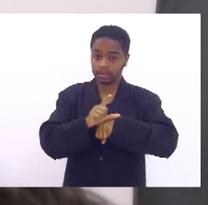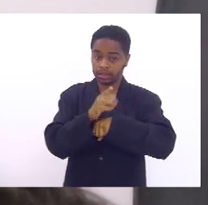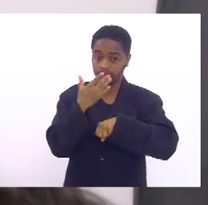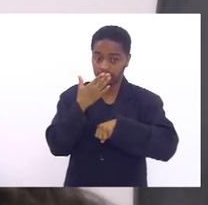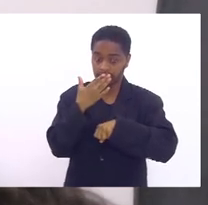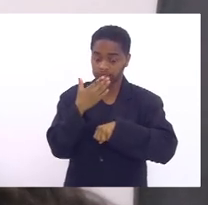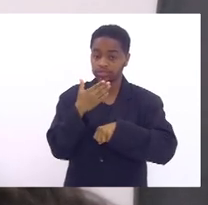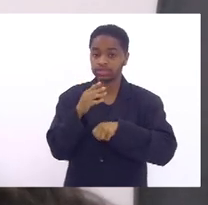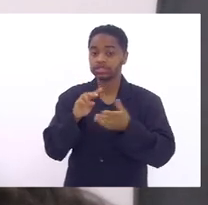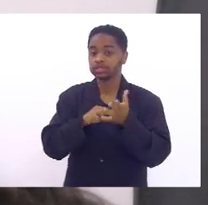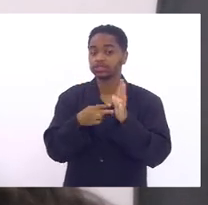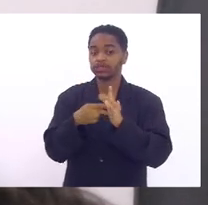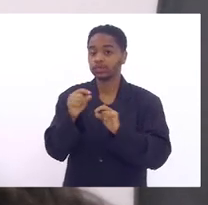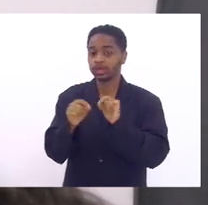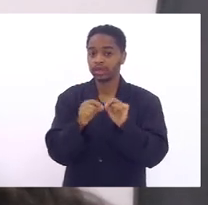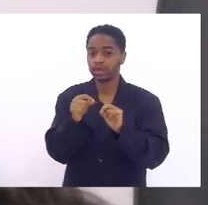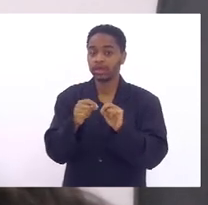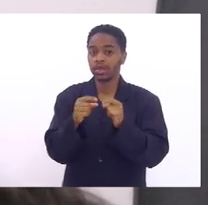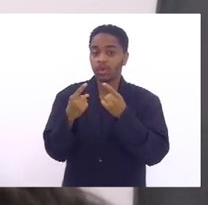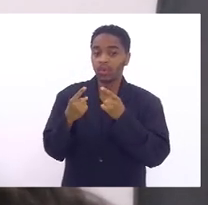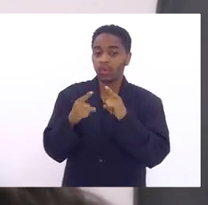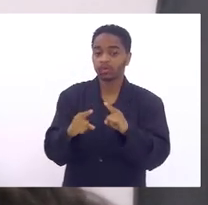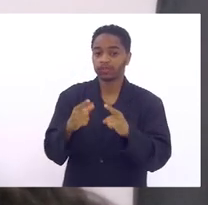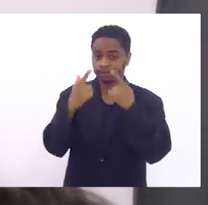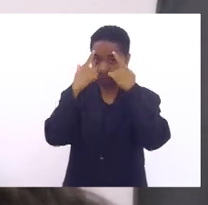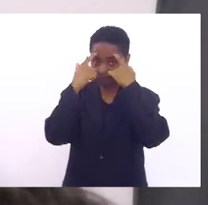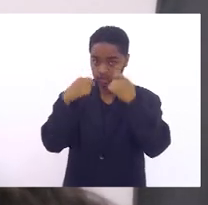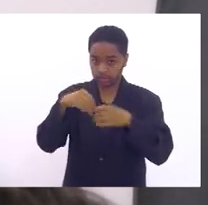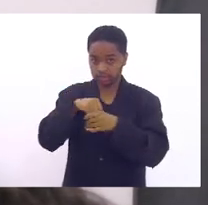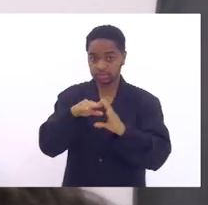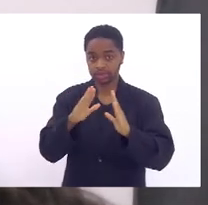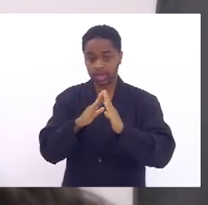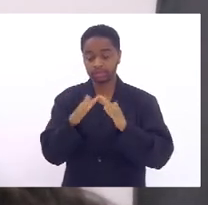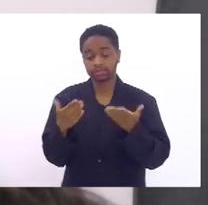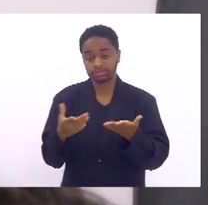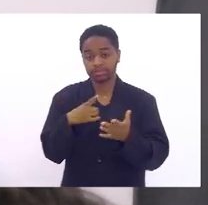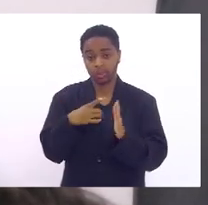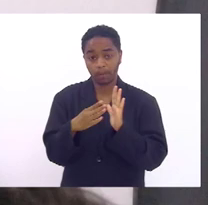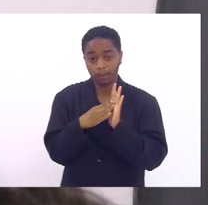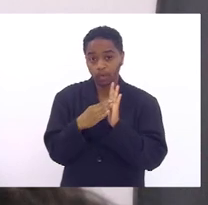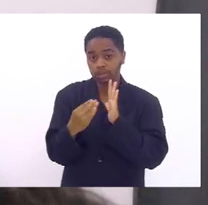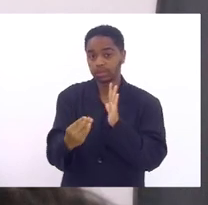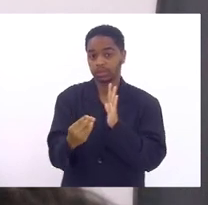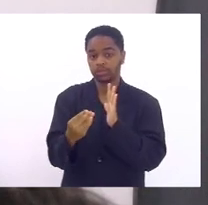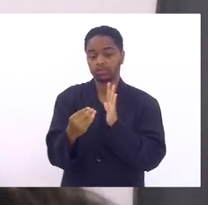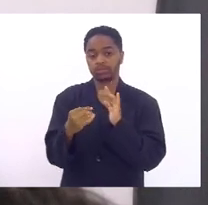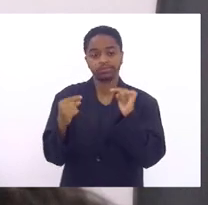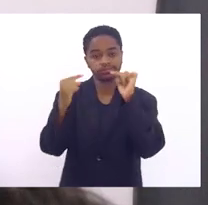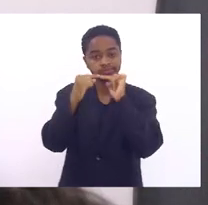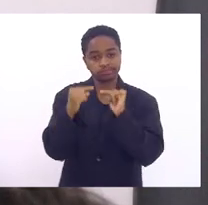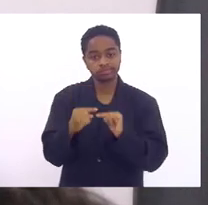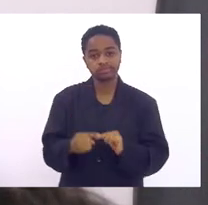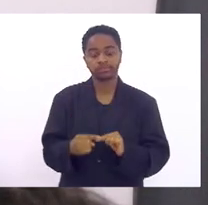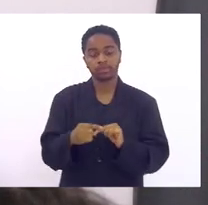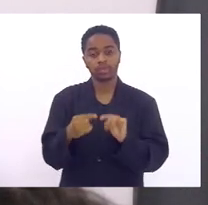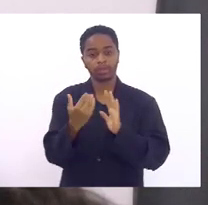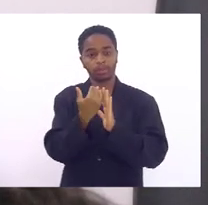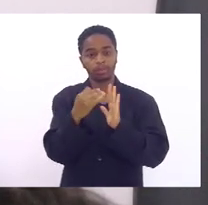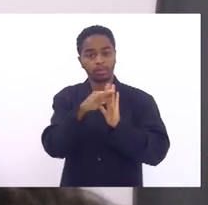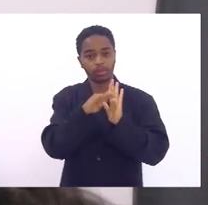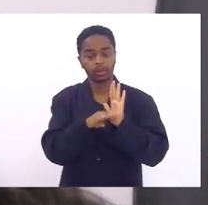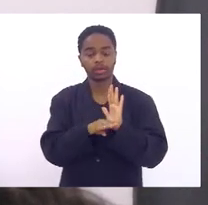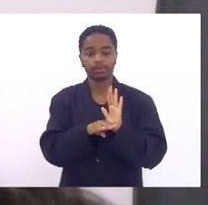enfrentamento à violência doméstica então tem toda uma modelagem que gira em torno do Programa Patrulha Maria da